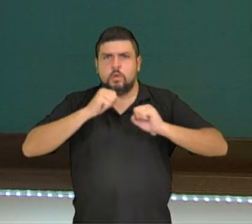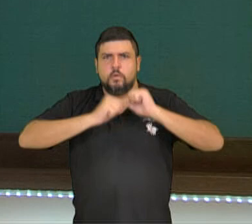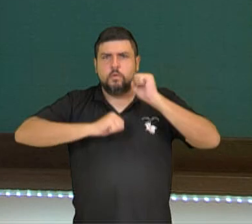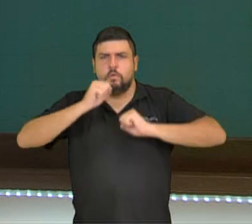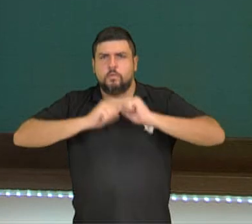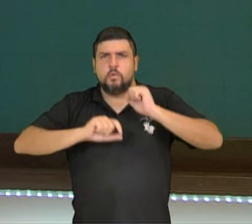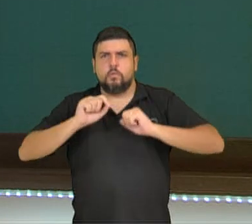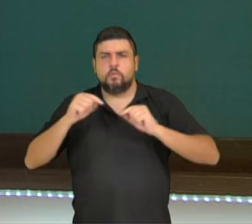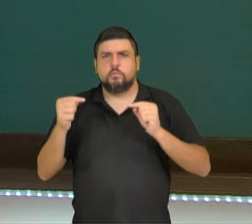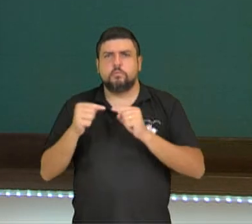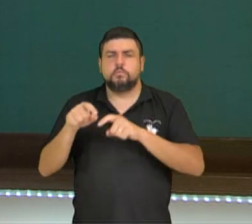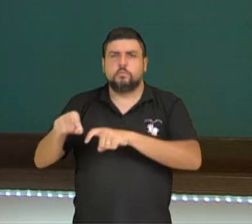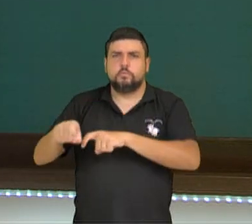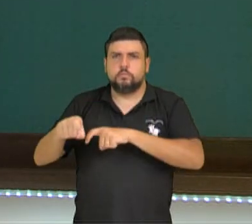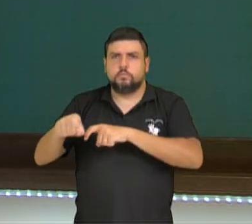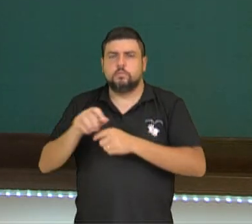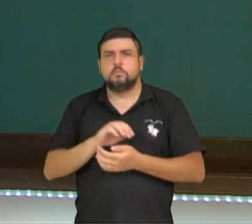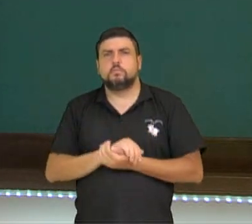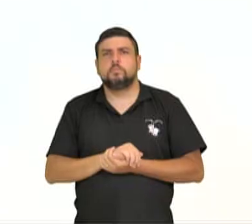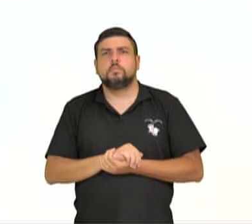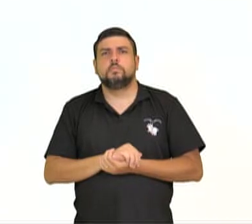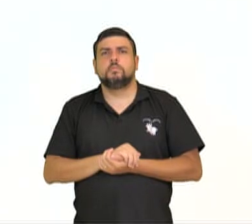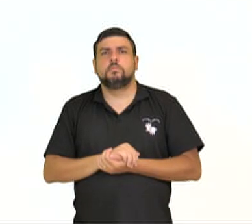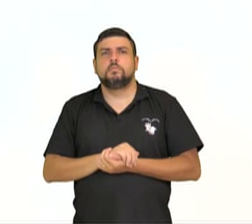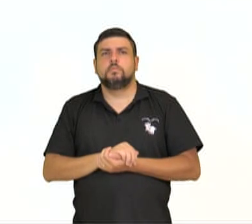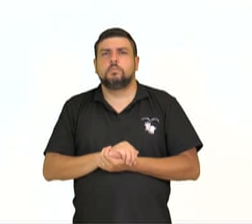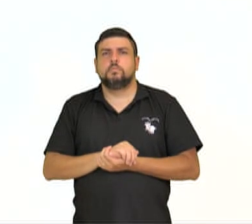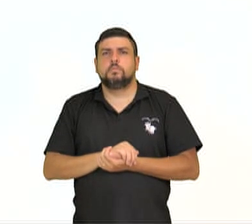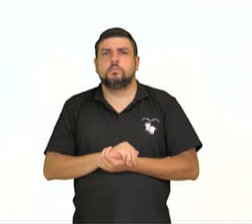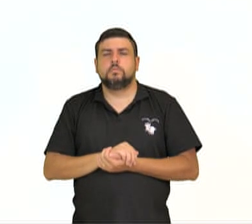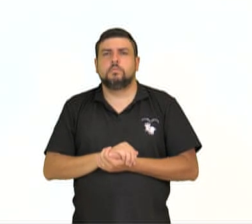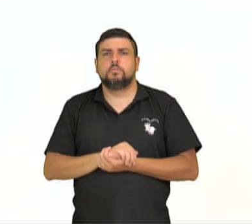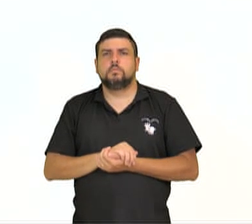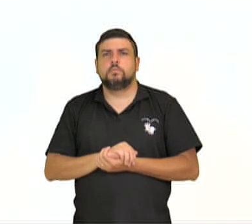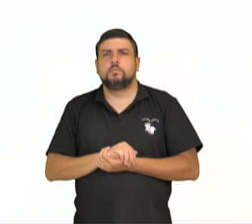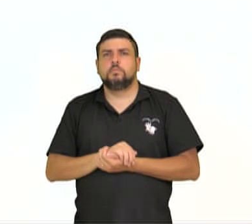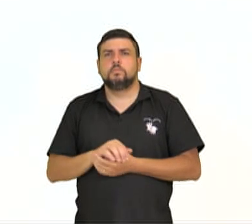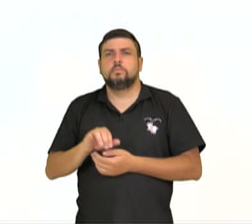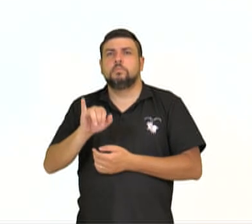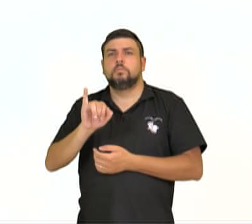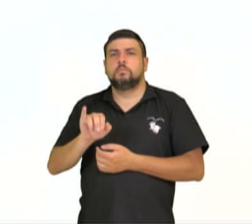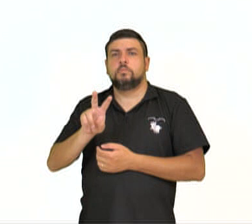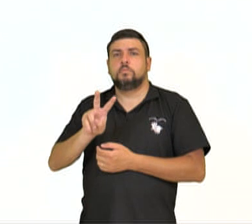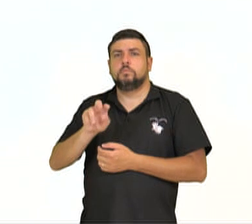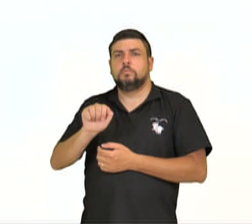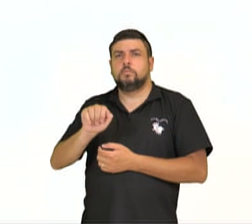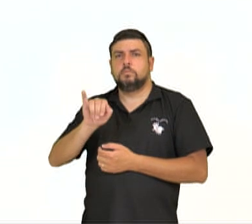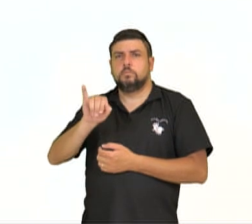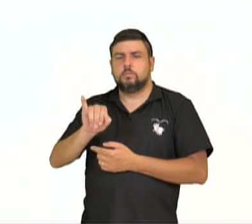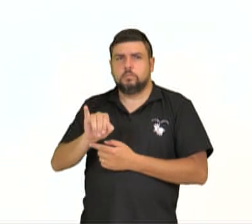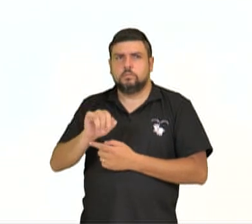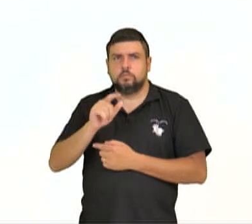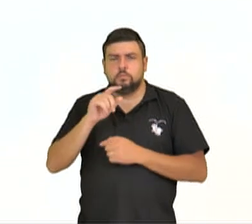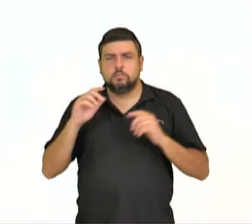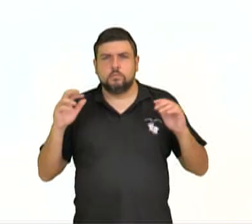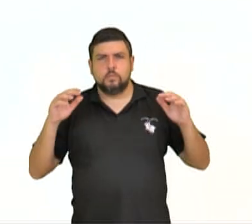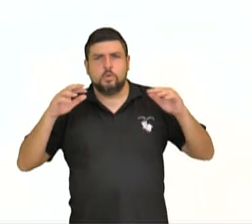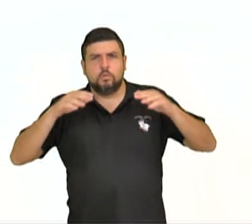à agropecuária. A bacia hidrográfica do rio Ivaí, também com as nascentes ali na porção mais